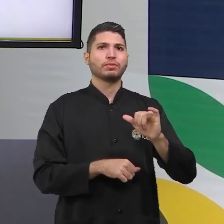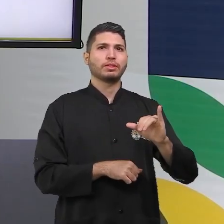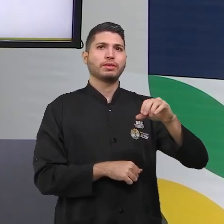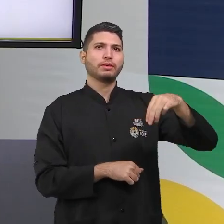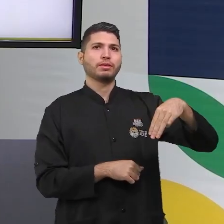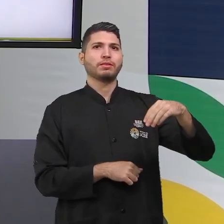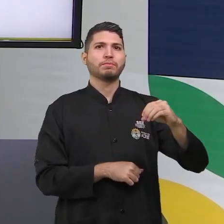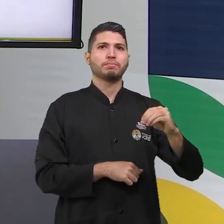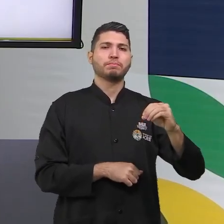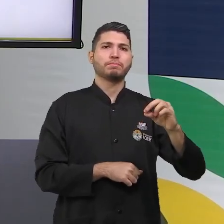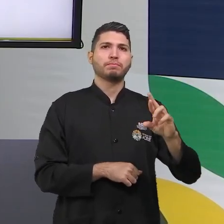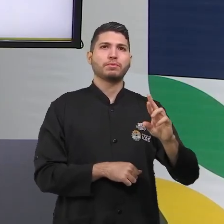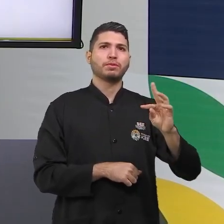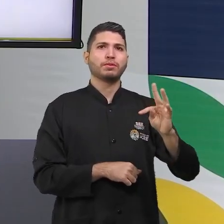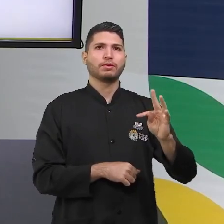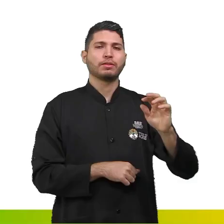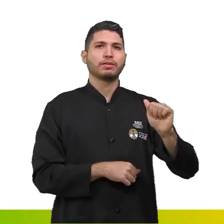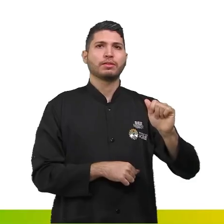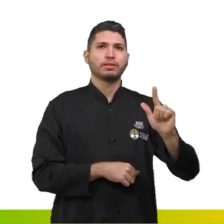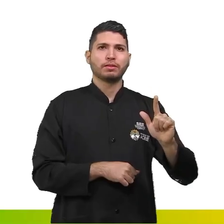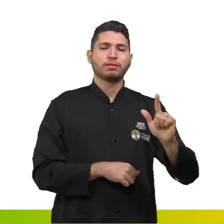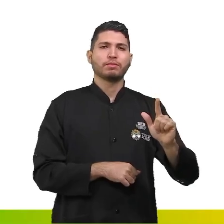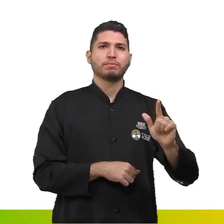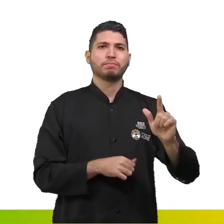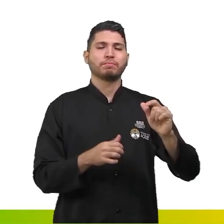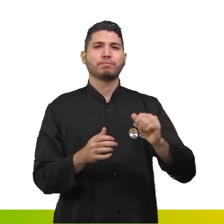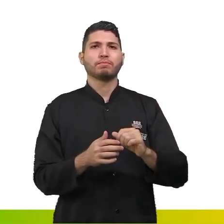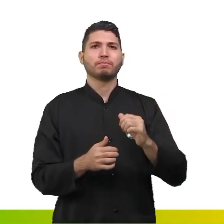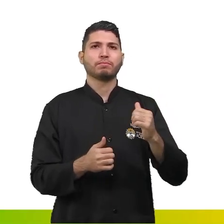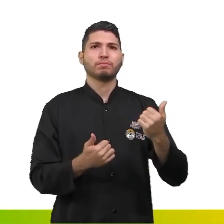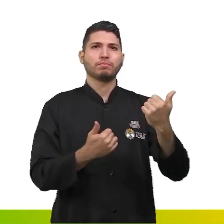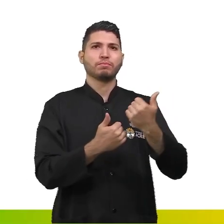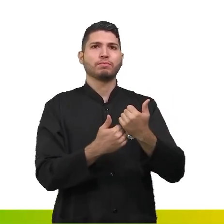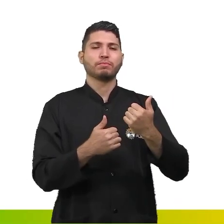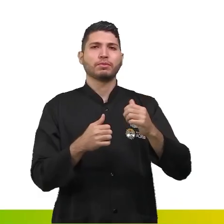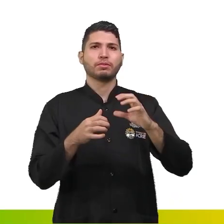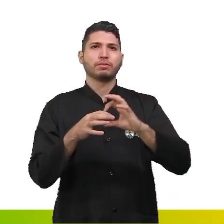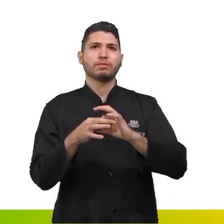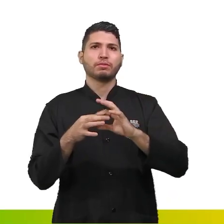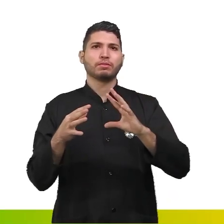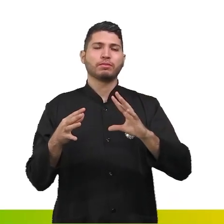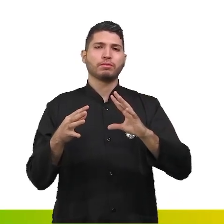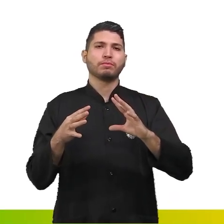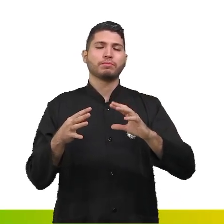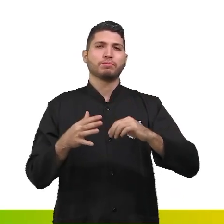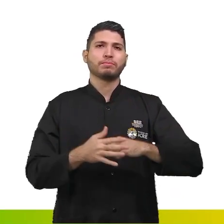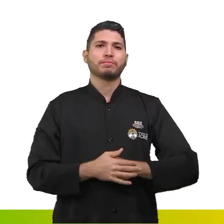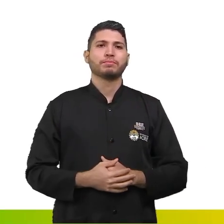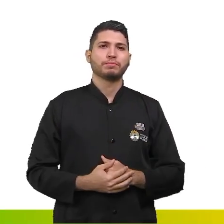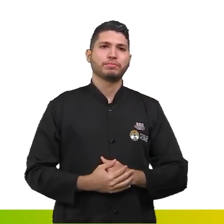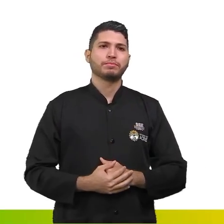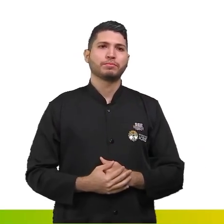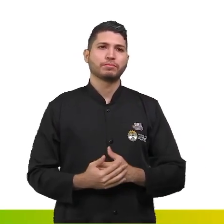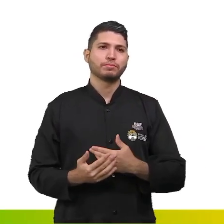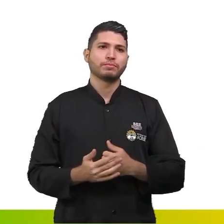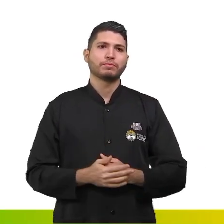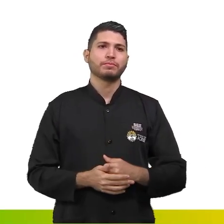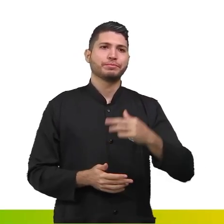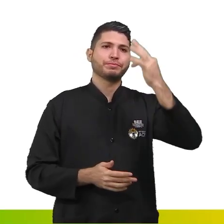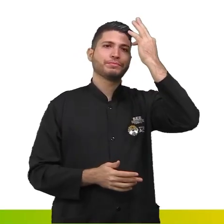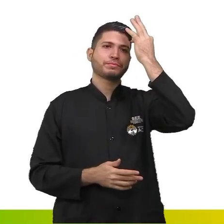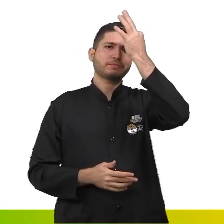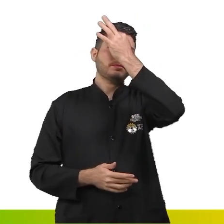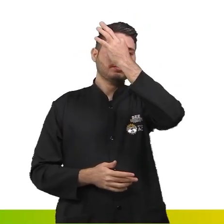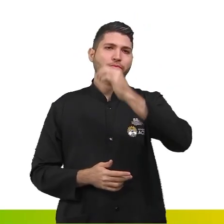a gente escravizar um índio Carajá. Então, filosofia islâmica desenvolveu-se a partir do século